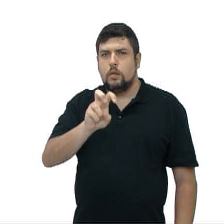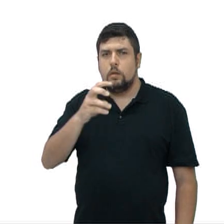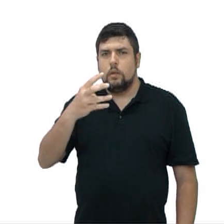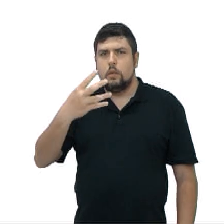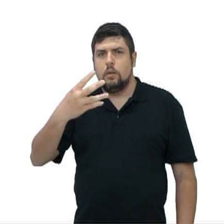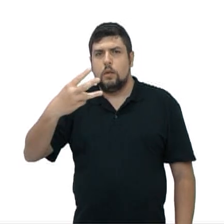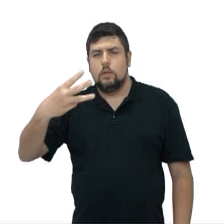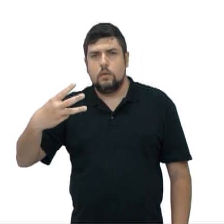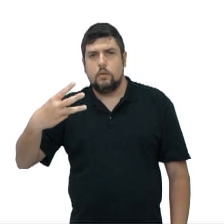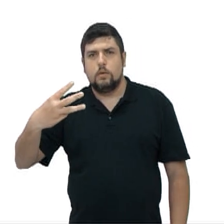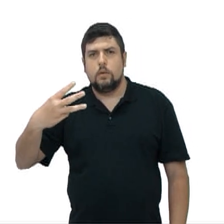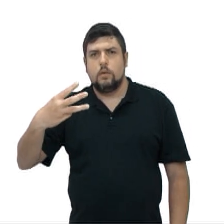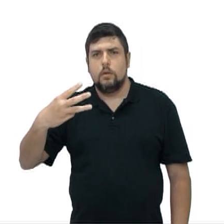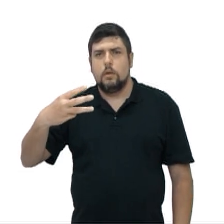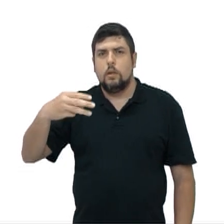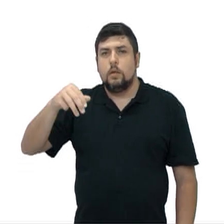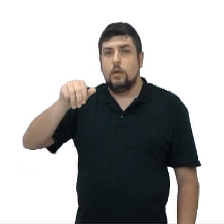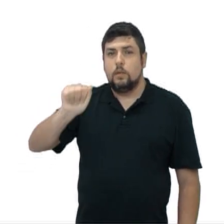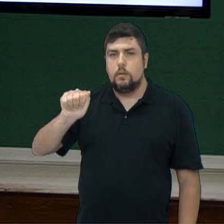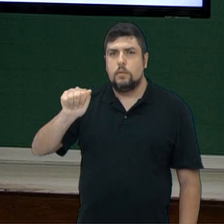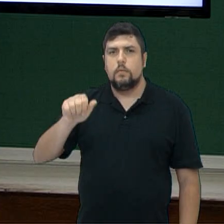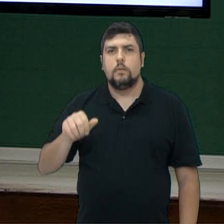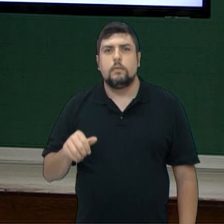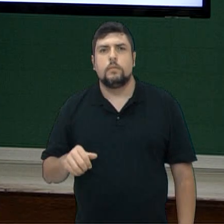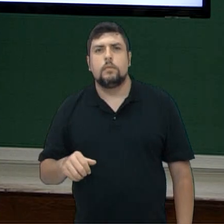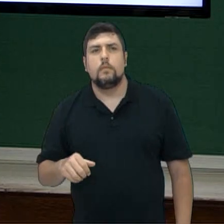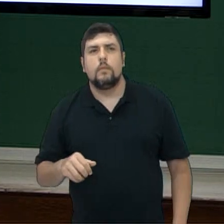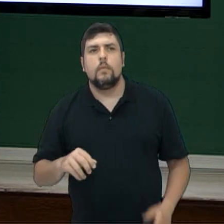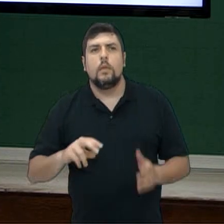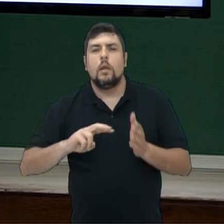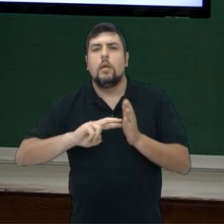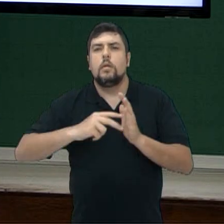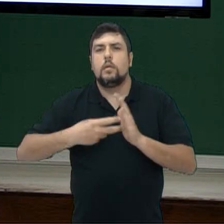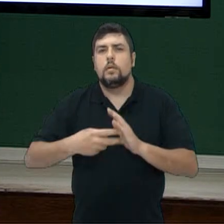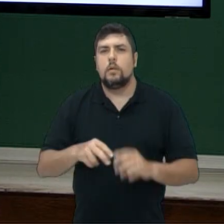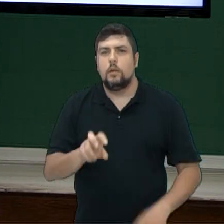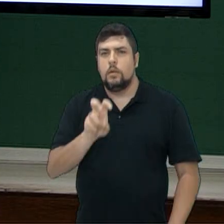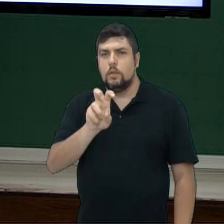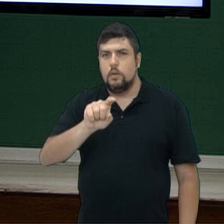0,00543 aqui, ó, 543 ampere, né? Isso corresponde a